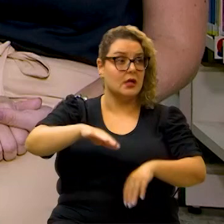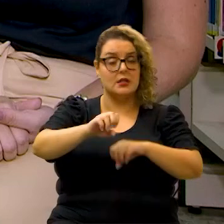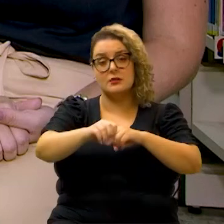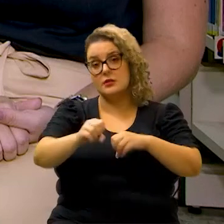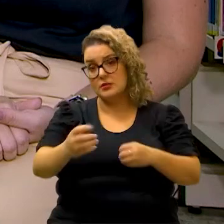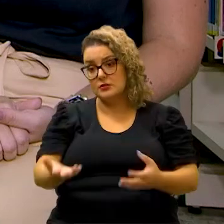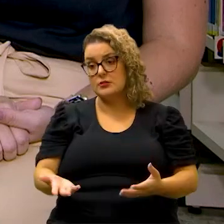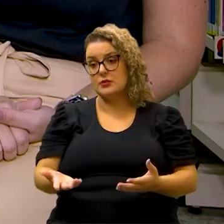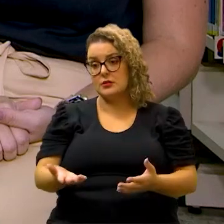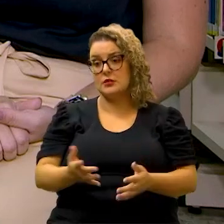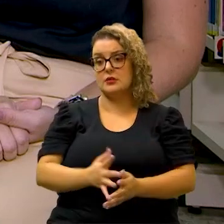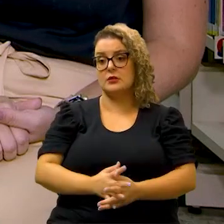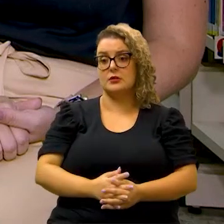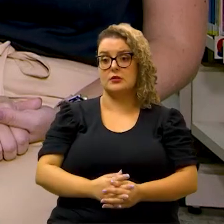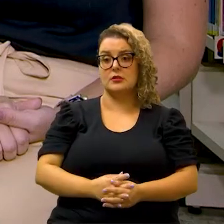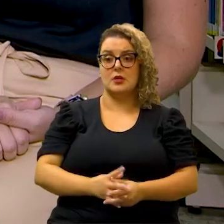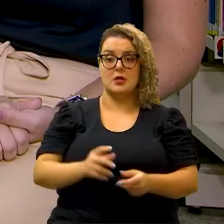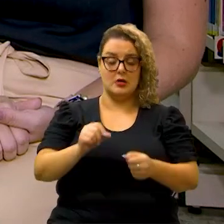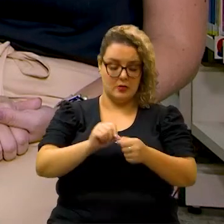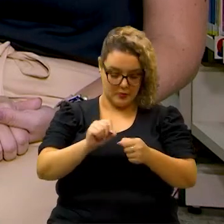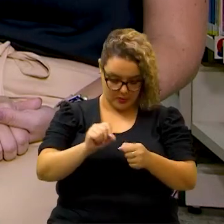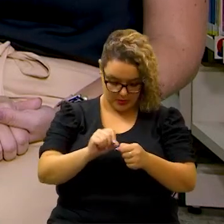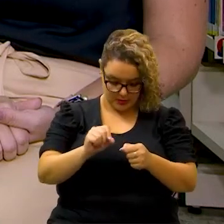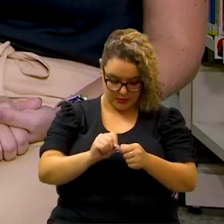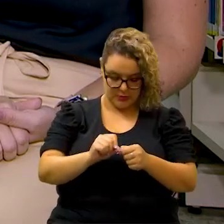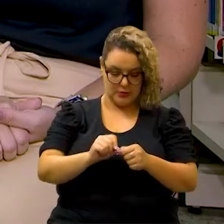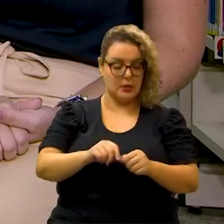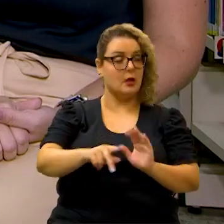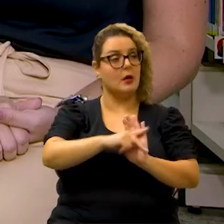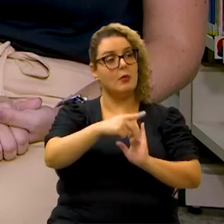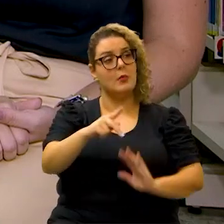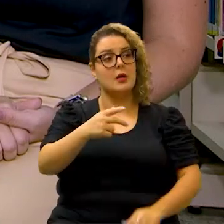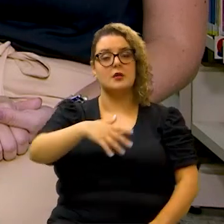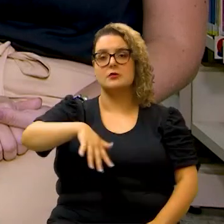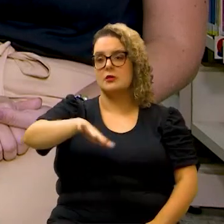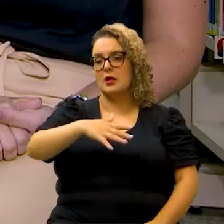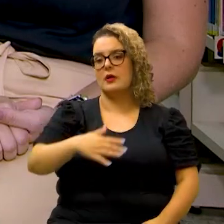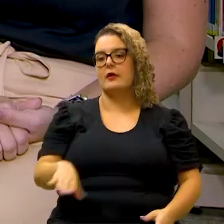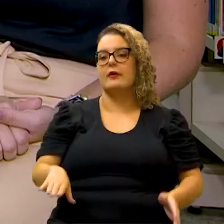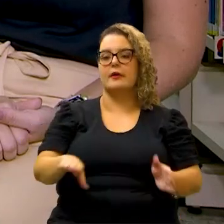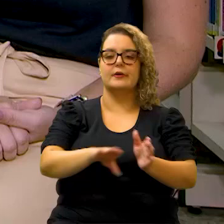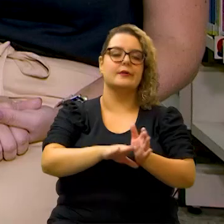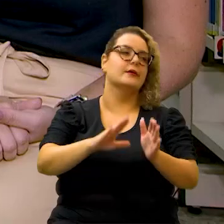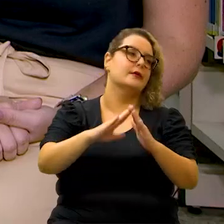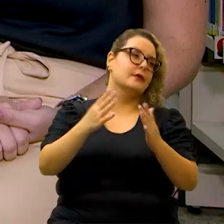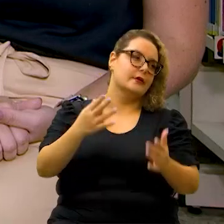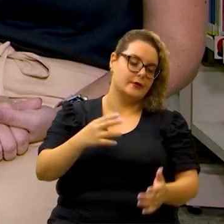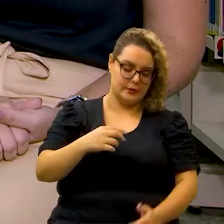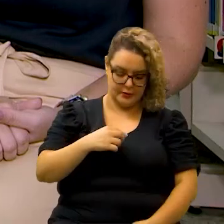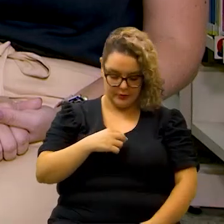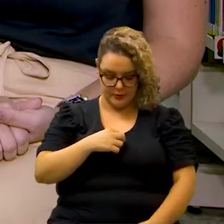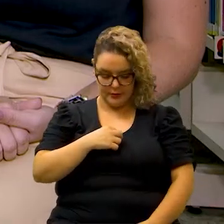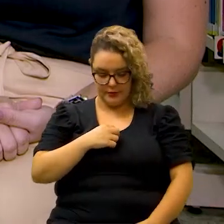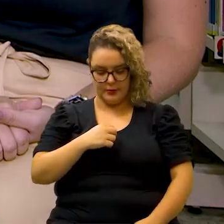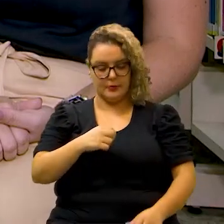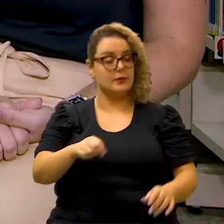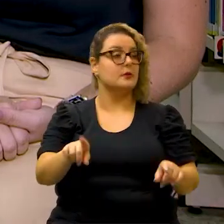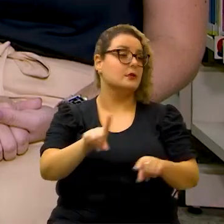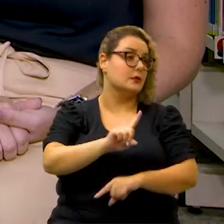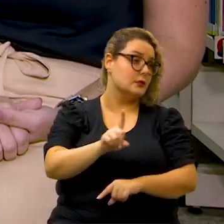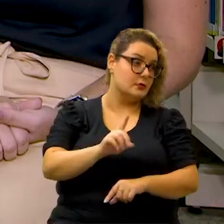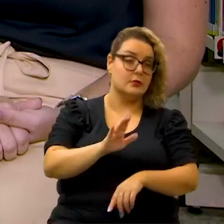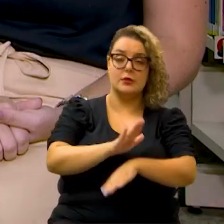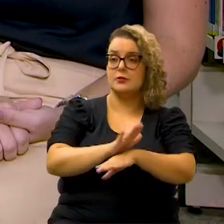escolas, os profissionais da área da educação, né, fazerem a parte deles, daí chega em casa, né,